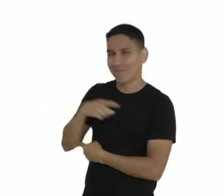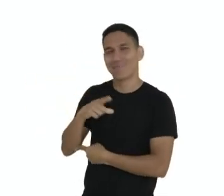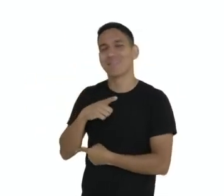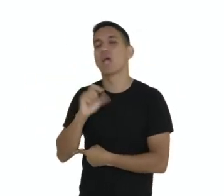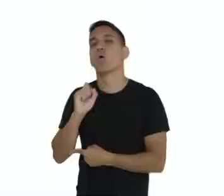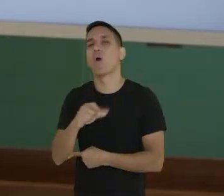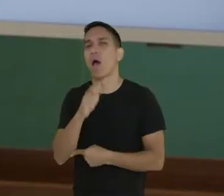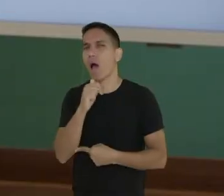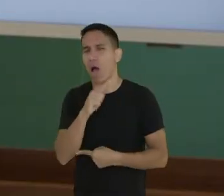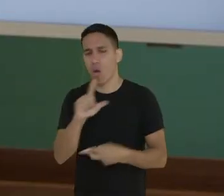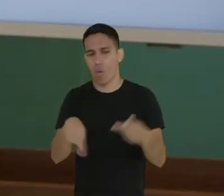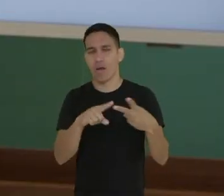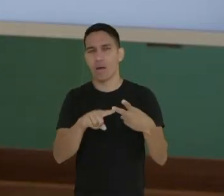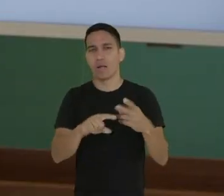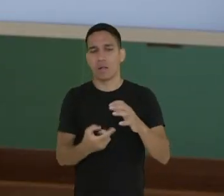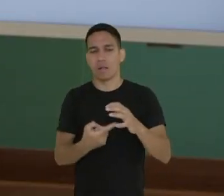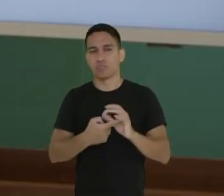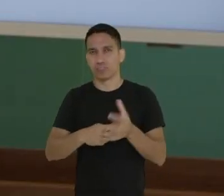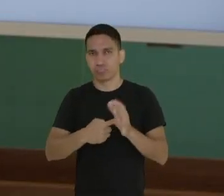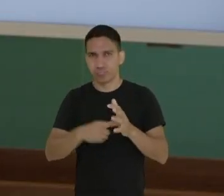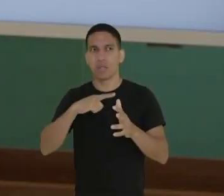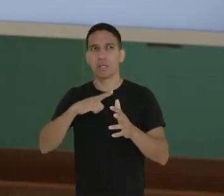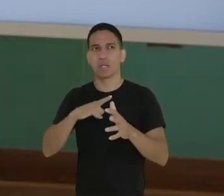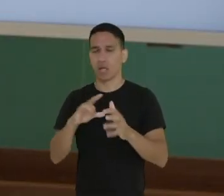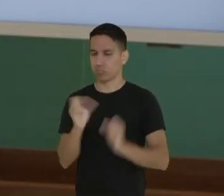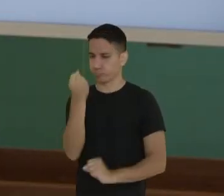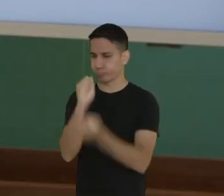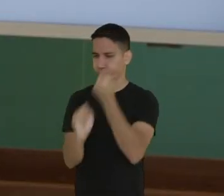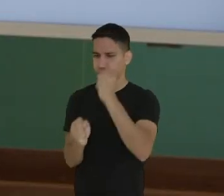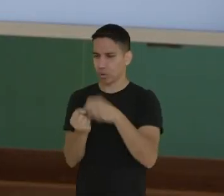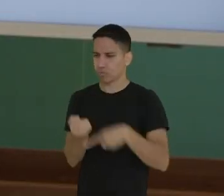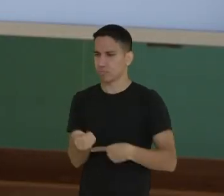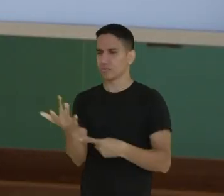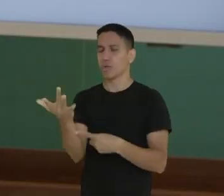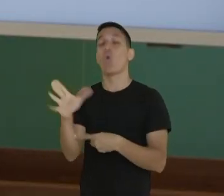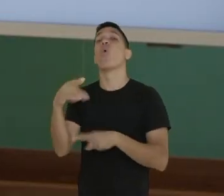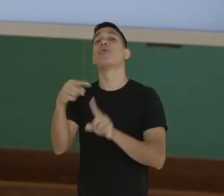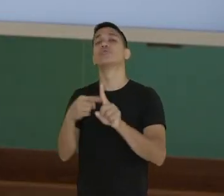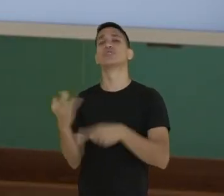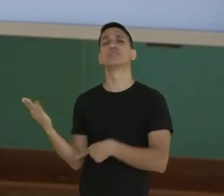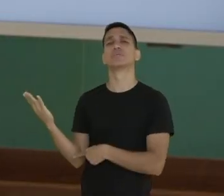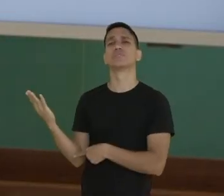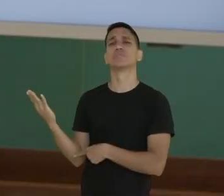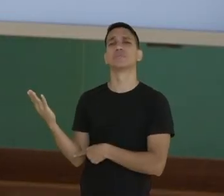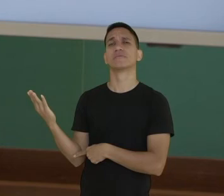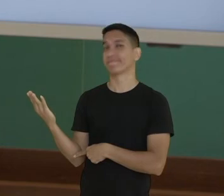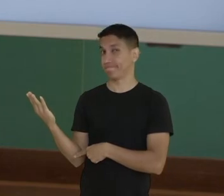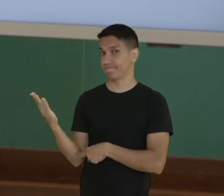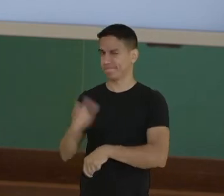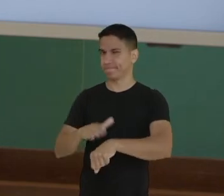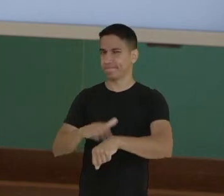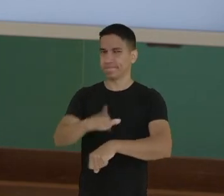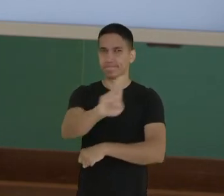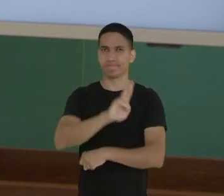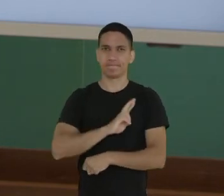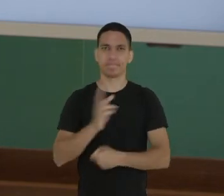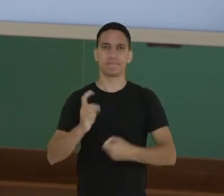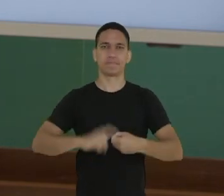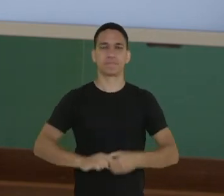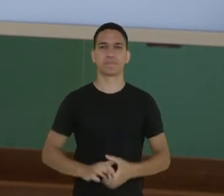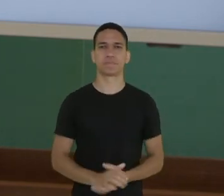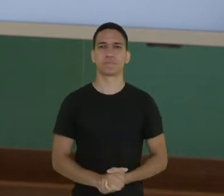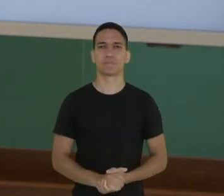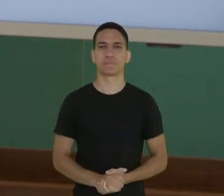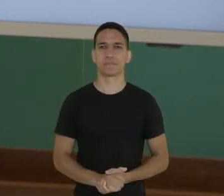um gerador, você tem uma turbina e torre de transmissão. Qual tipo de energia que seria essa? Eu vou dar um tempinho para vocês, daqui a pouco a